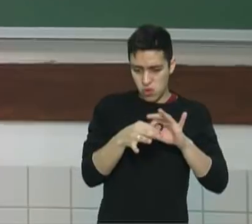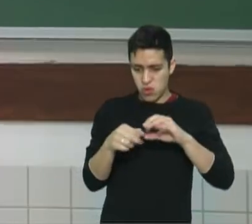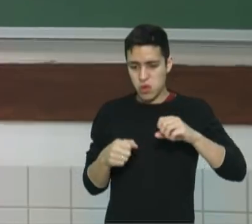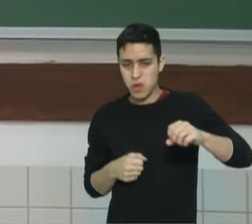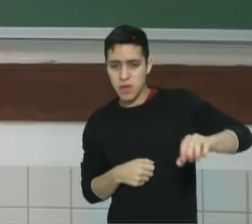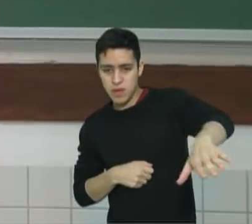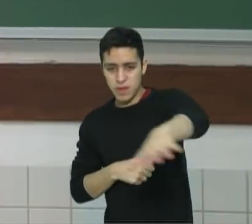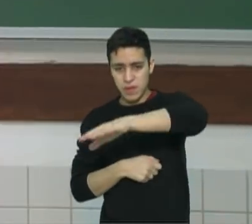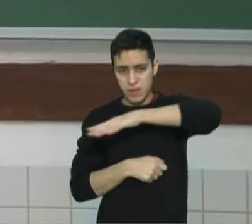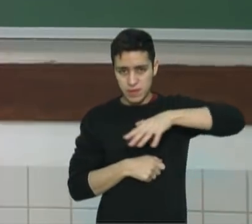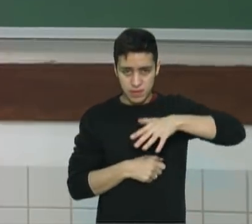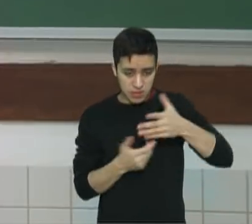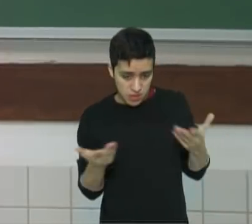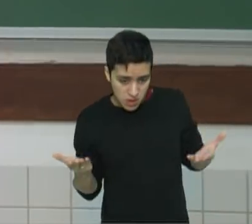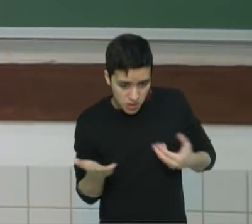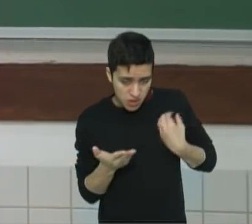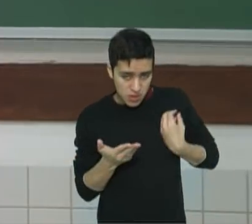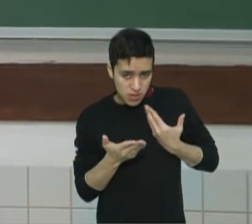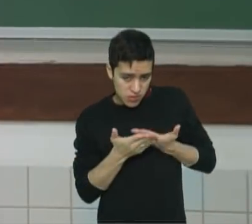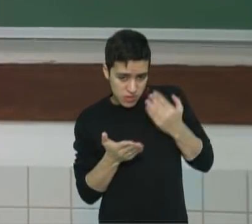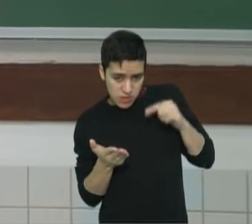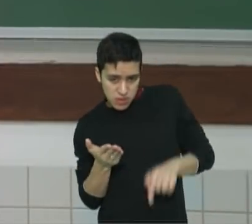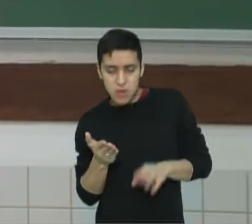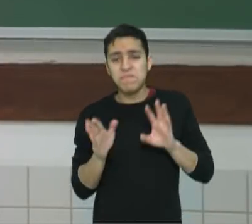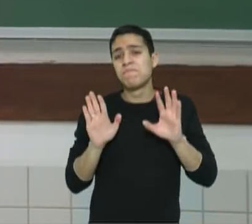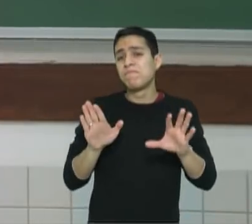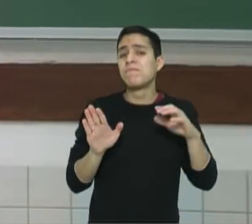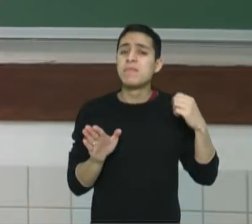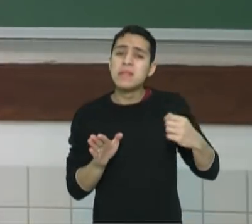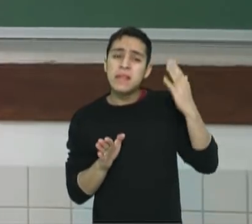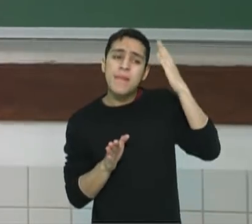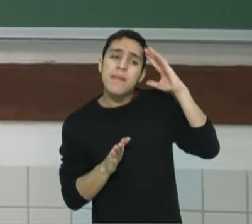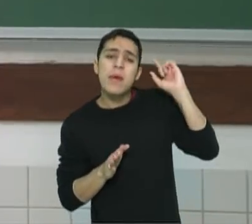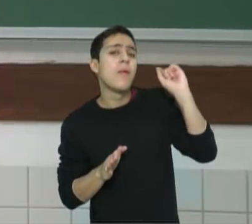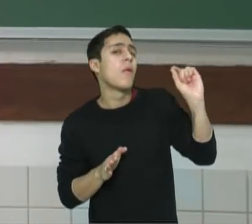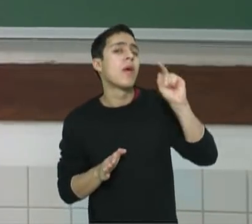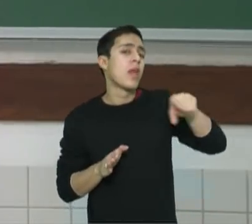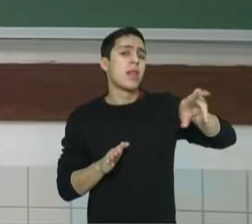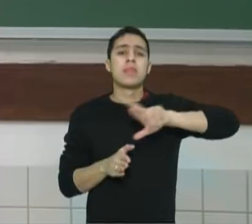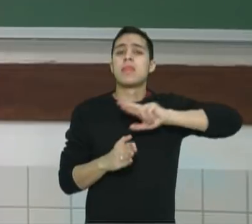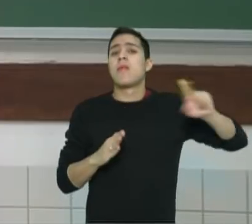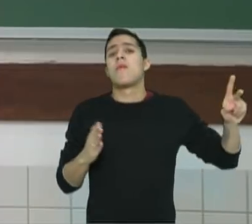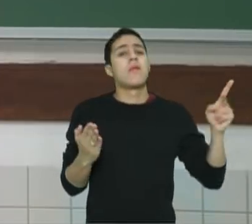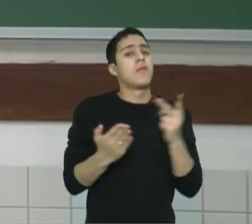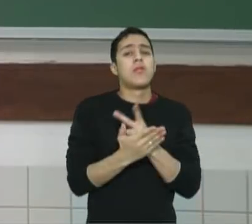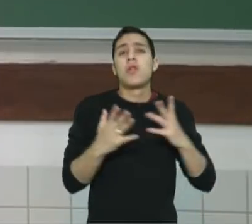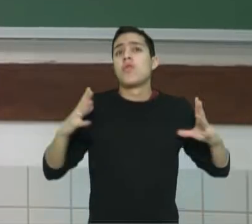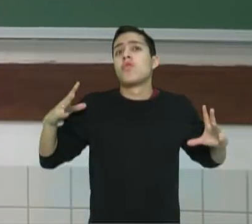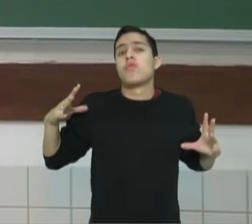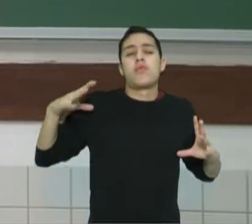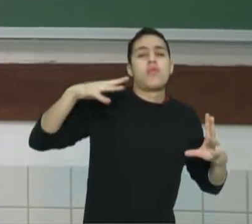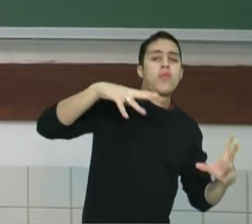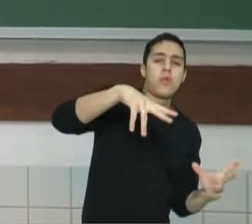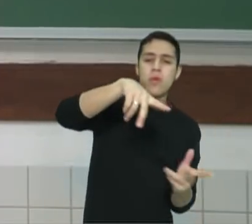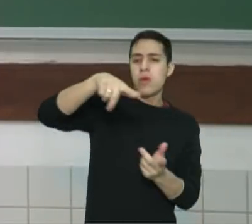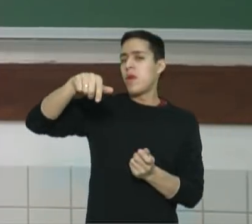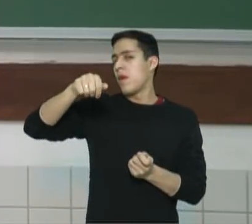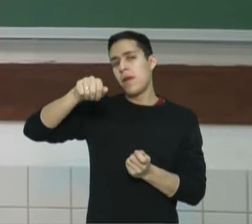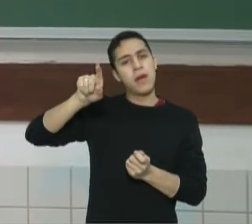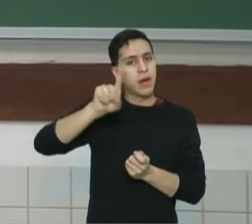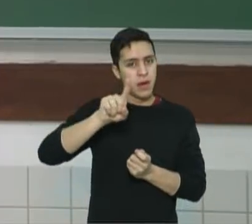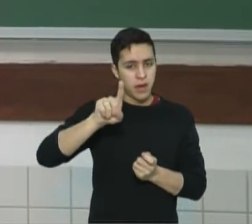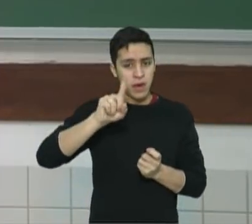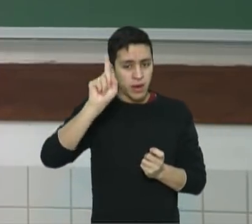dentro do espaço que nós estamos estudando, nós temos que ter uma noção de que não aconteceu em todas as partes do mundo. É uma